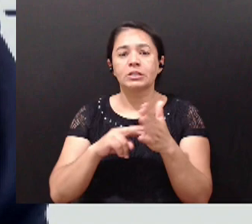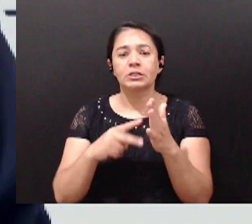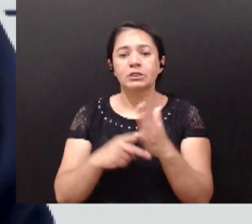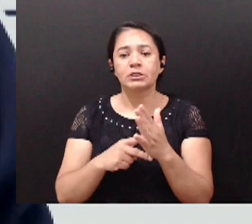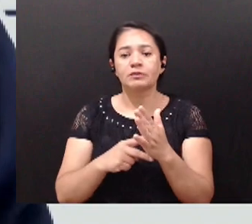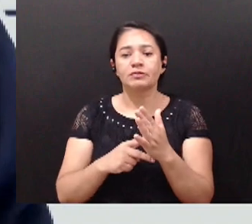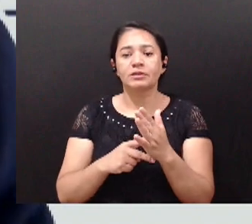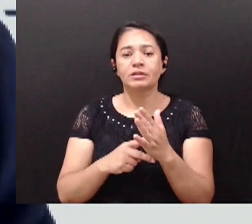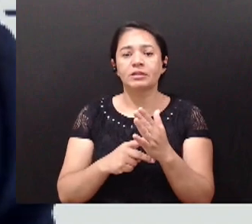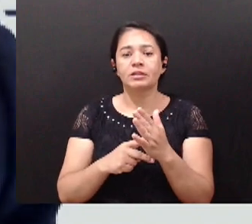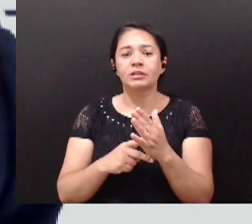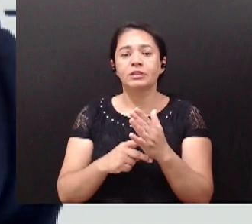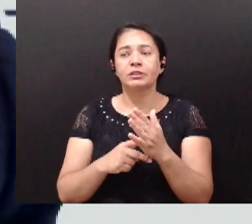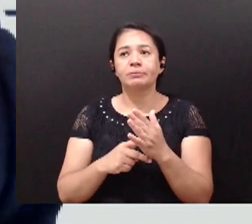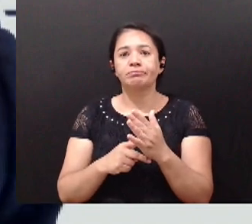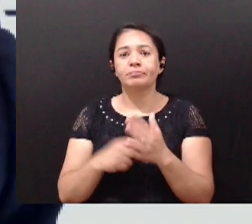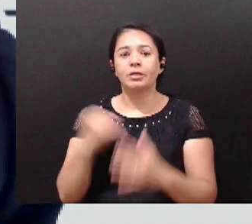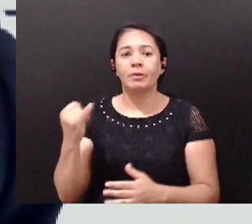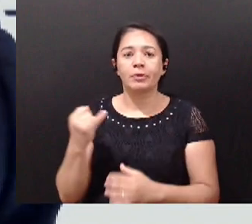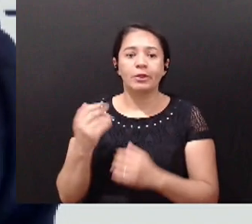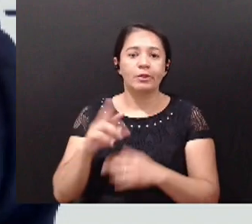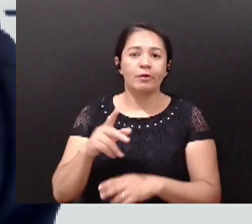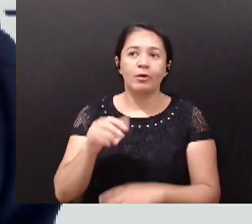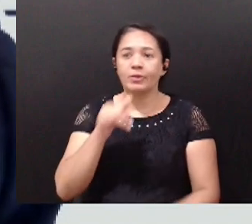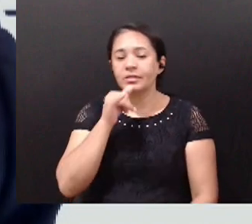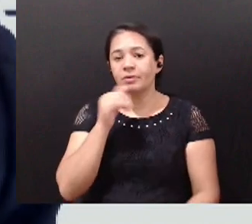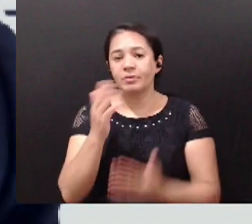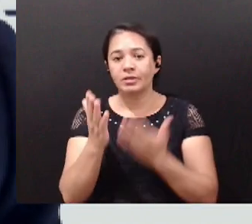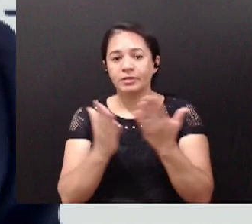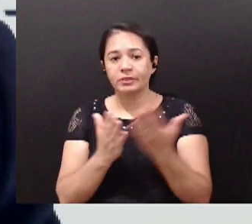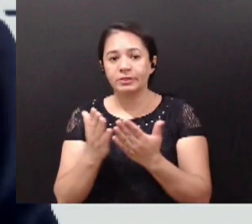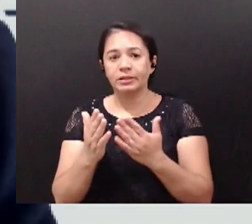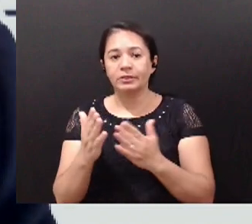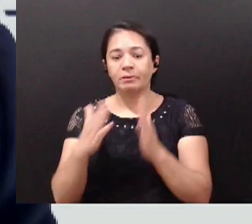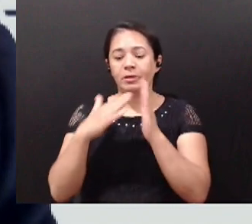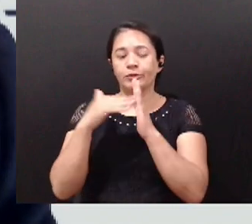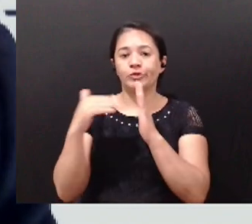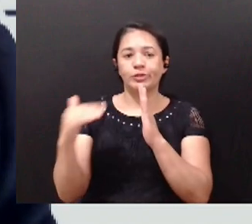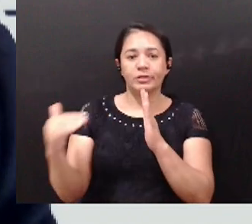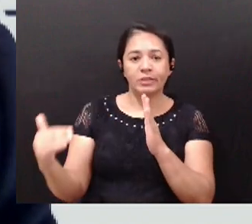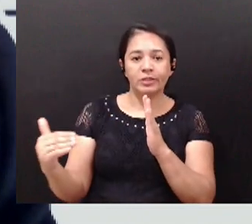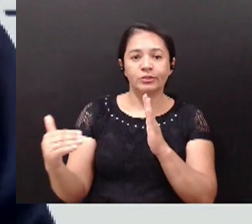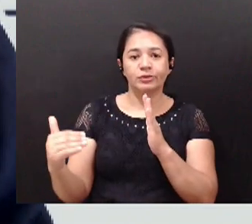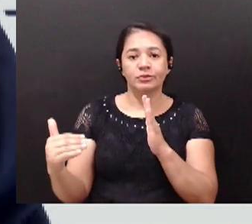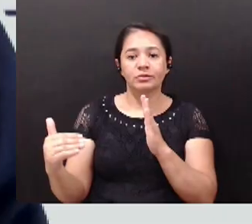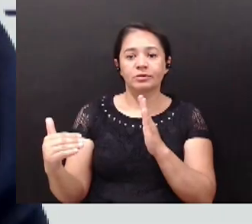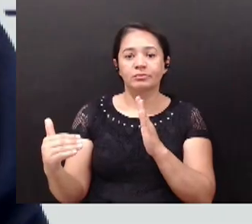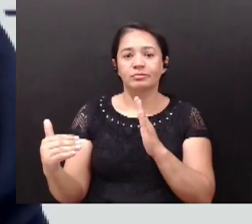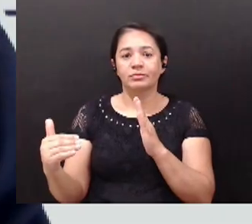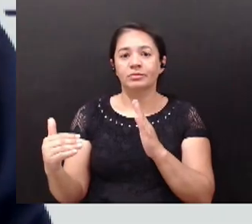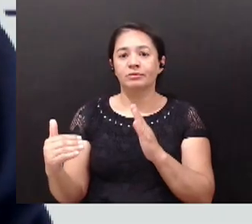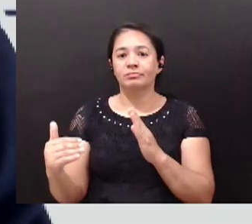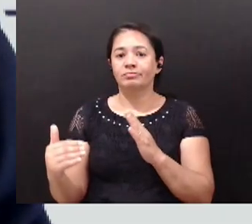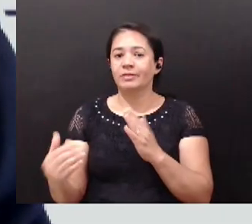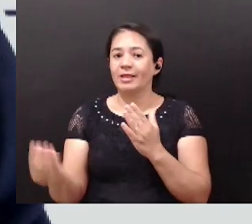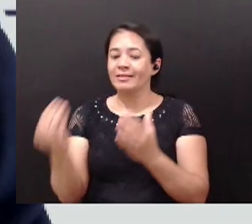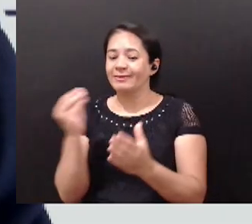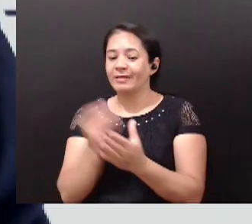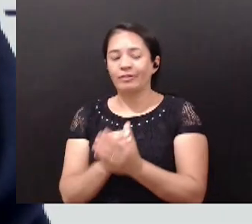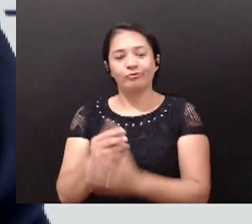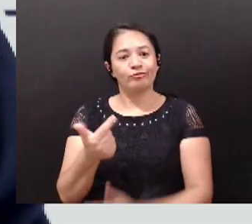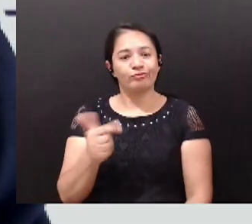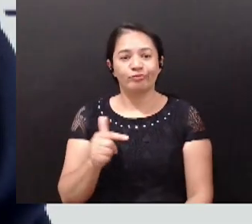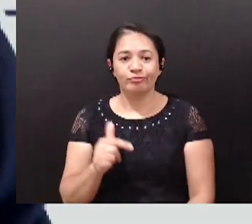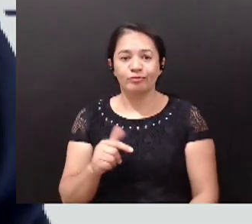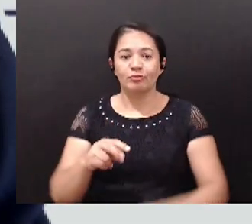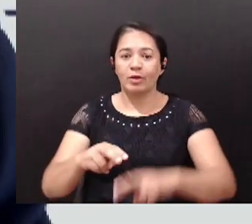essencial? São, por exemplo, os tratamentos de estética. Eles também não estão cobertos. Então, nesses casos, os planos